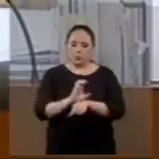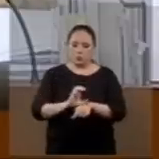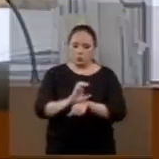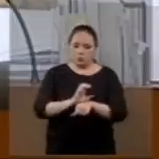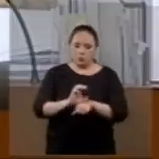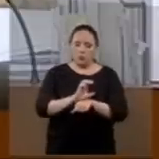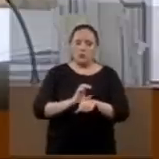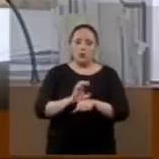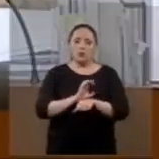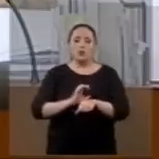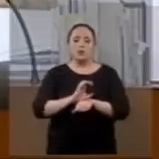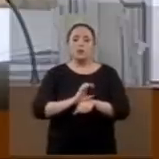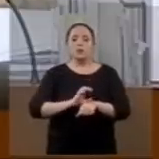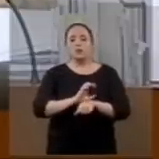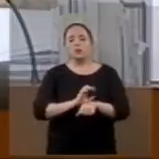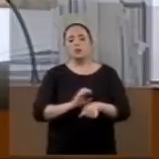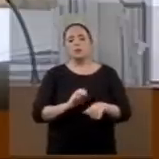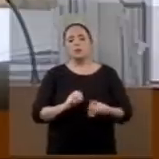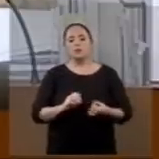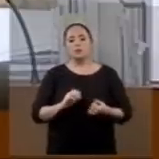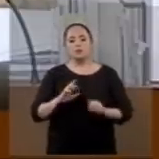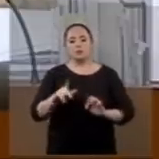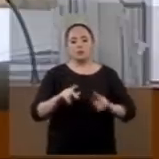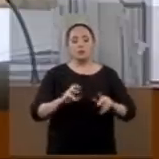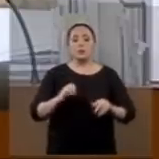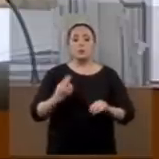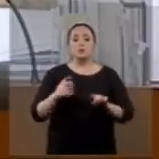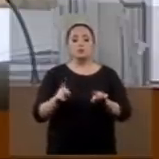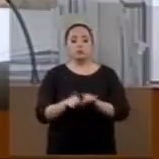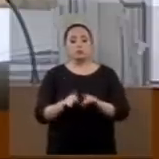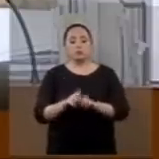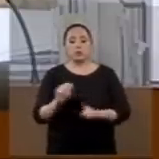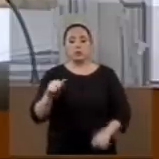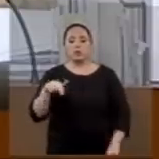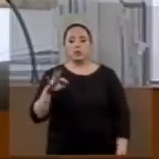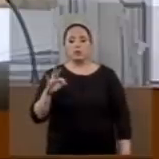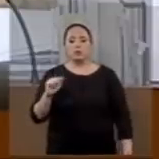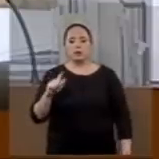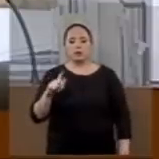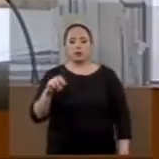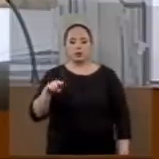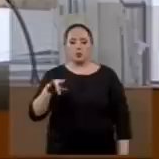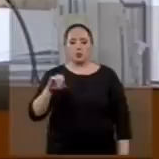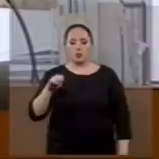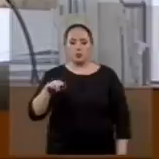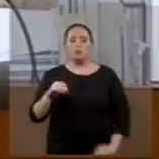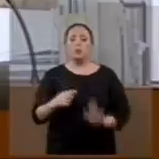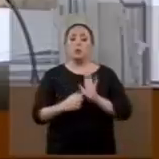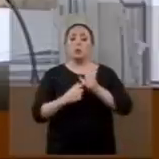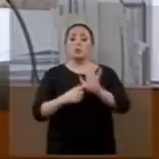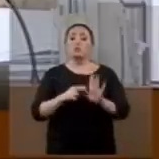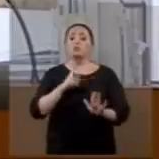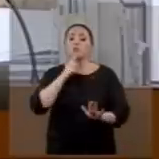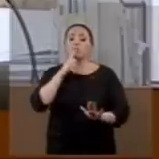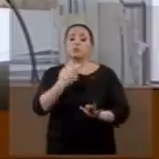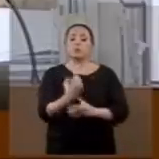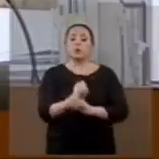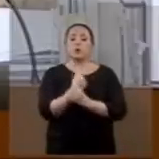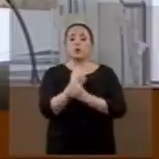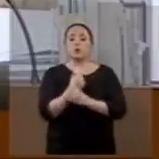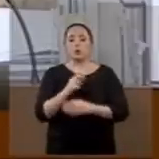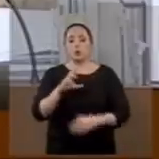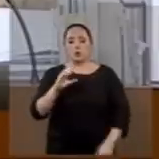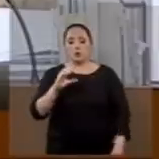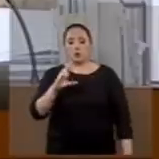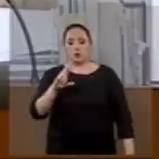em aparente distinção ou até mesmo antagonismo, trazendo resultado que mais assegura a racionalidade